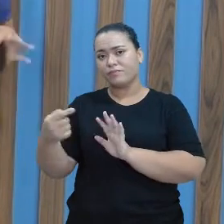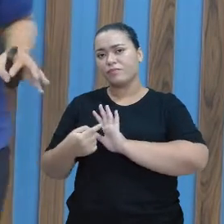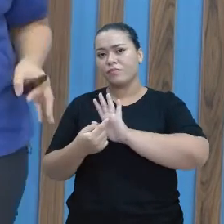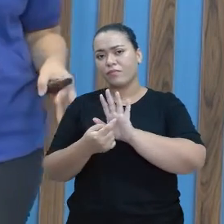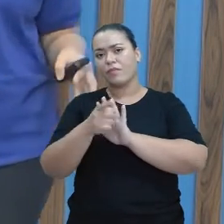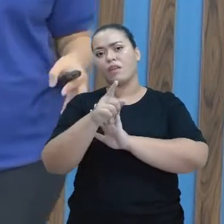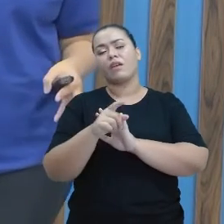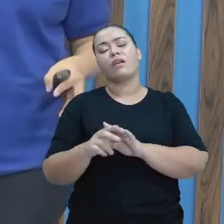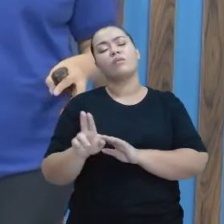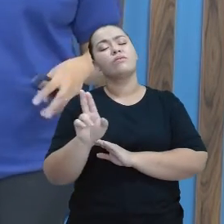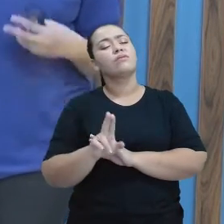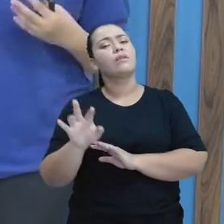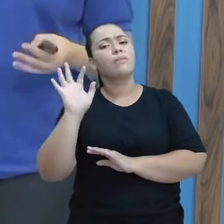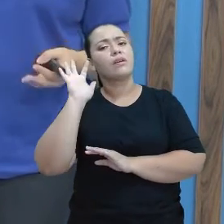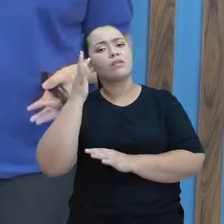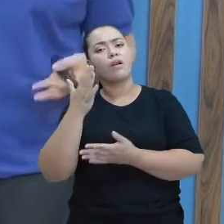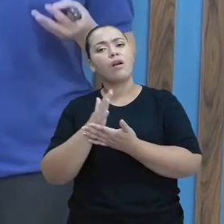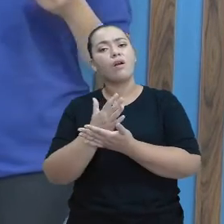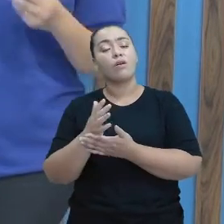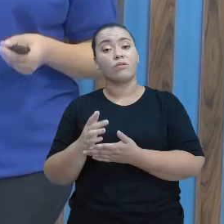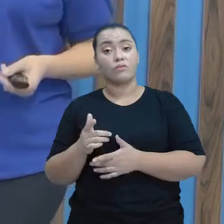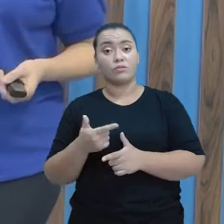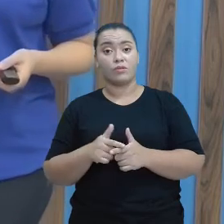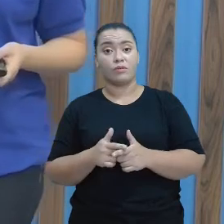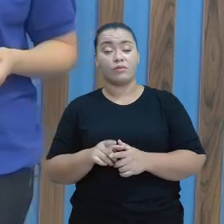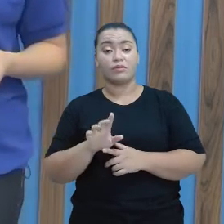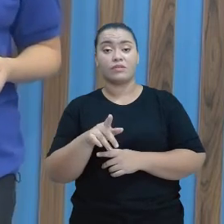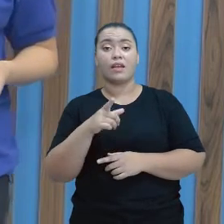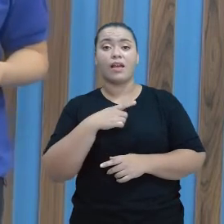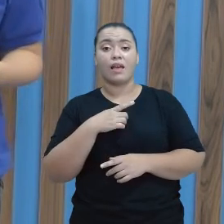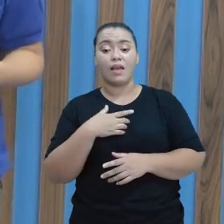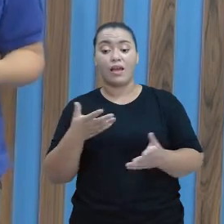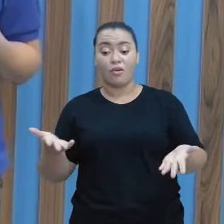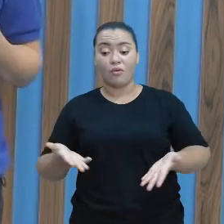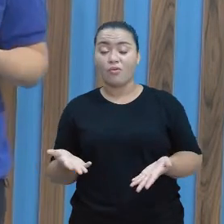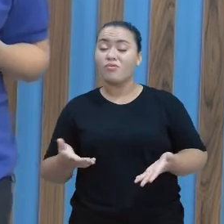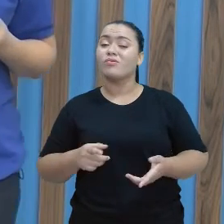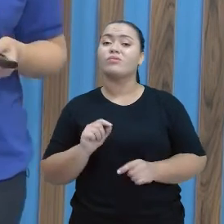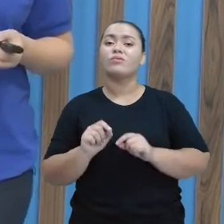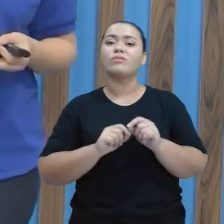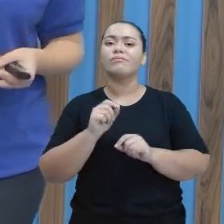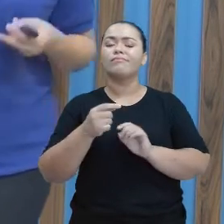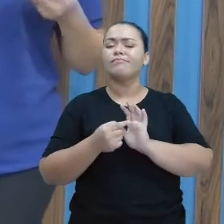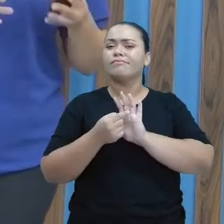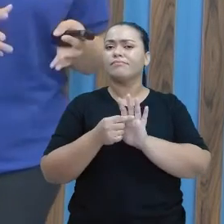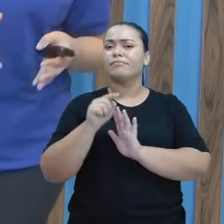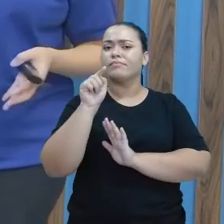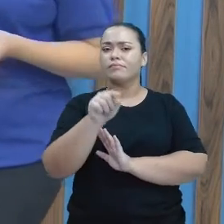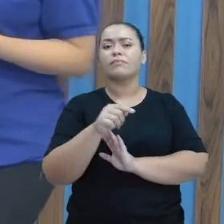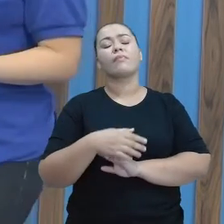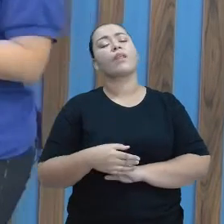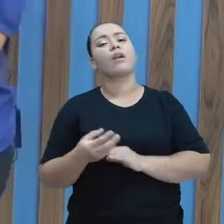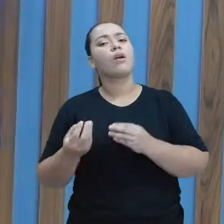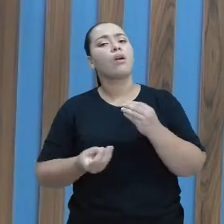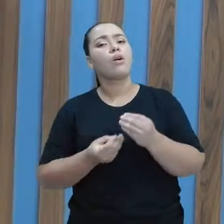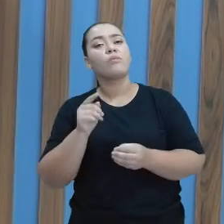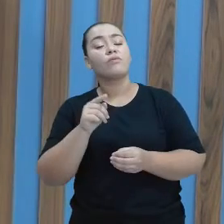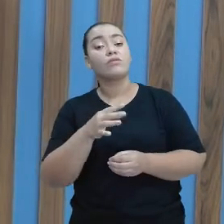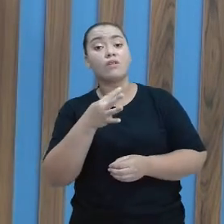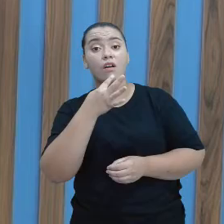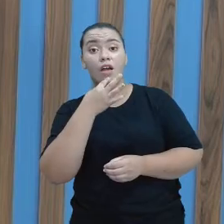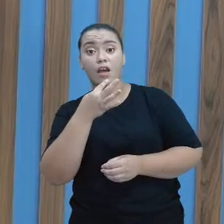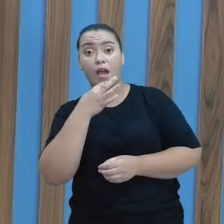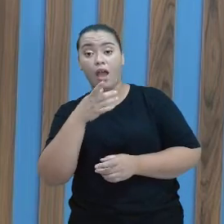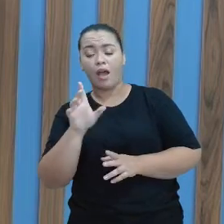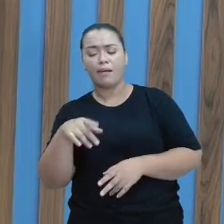para resolver alguns problemas, uma vez que a gente vai ter a intenção na aula de hoje de mostrar para você como que você, conhecendo